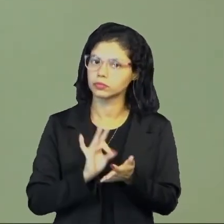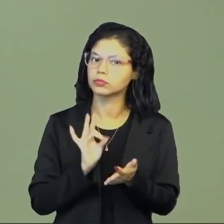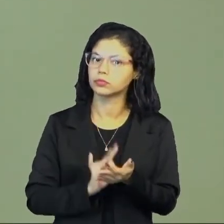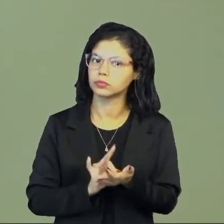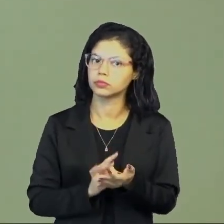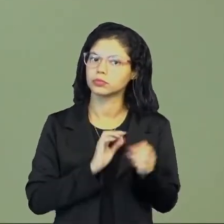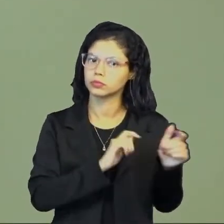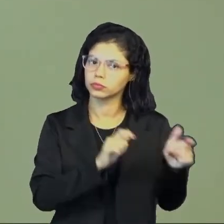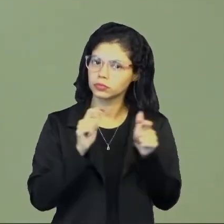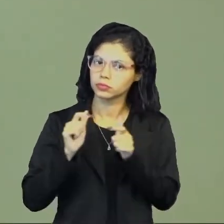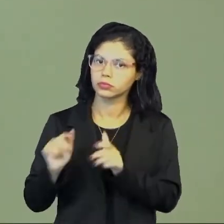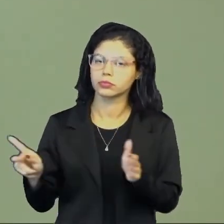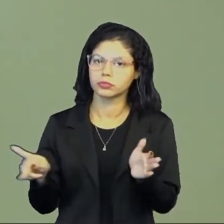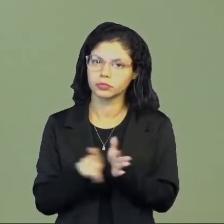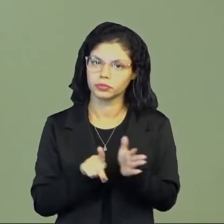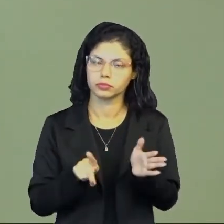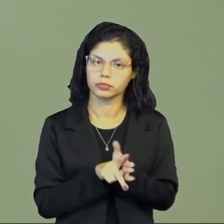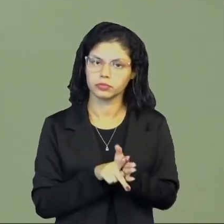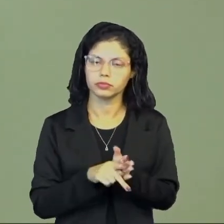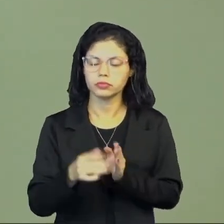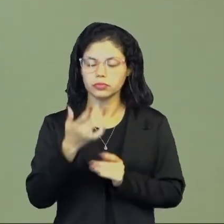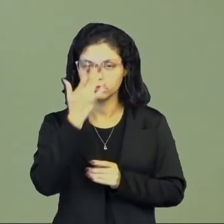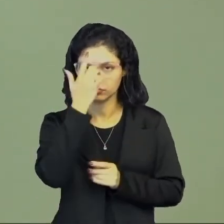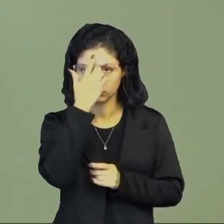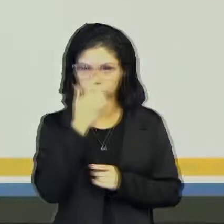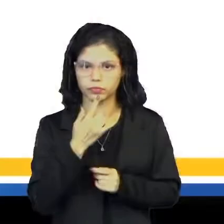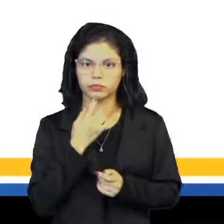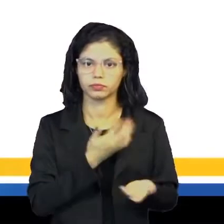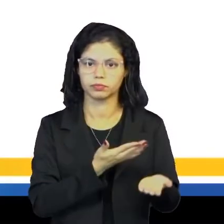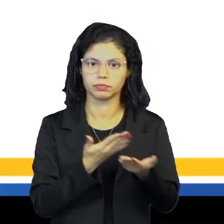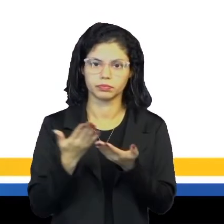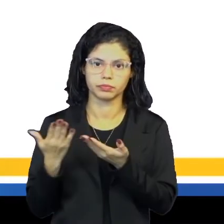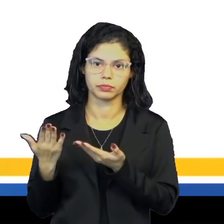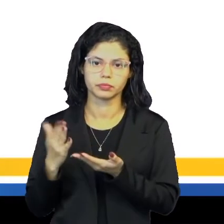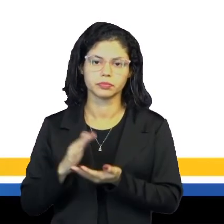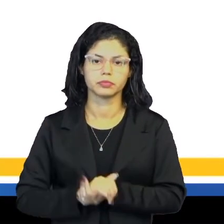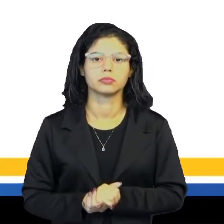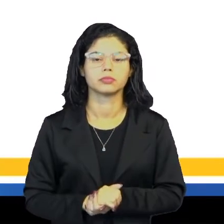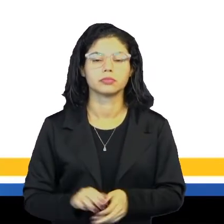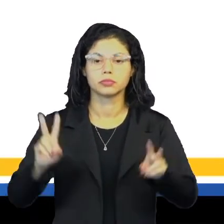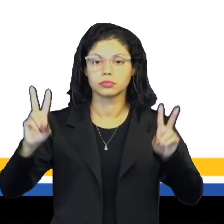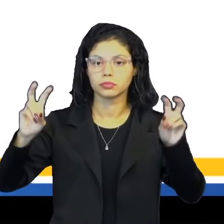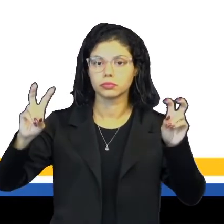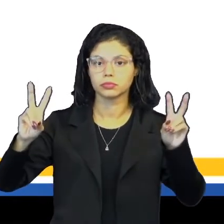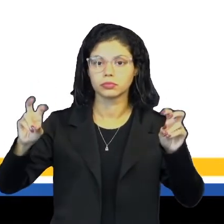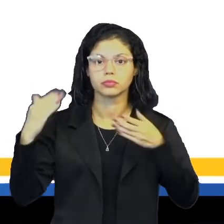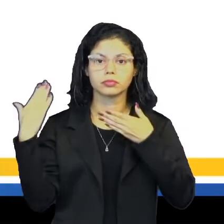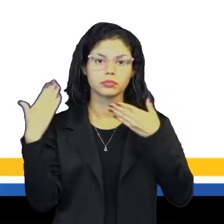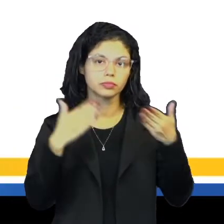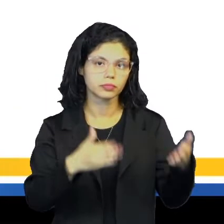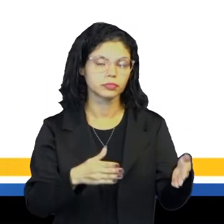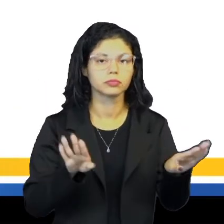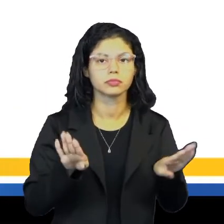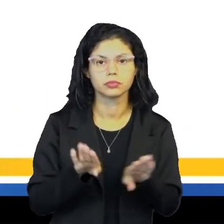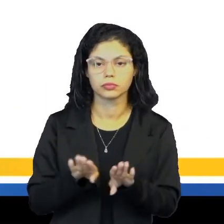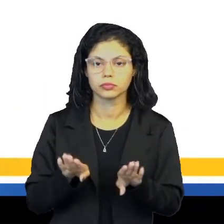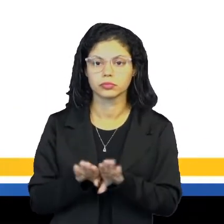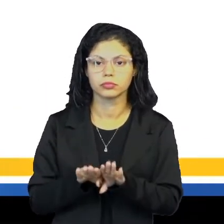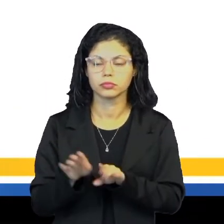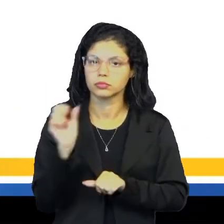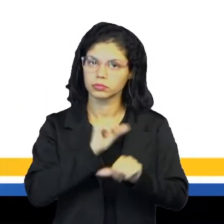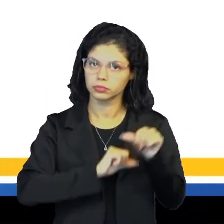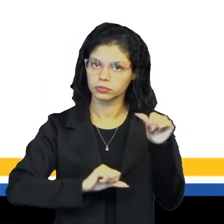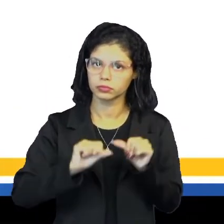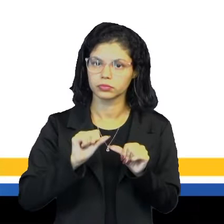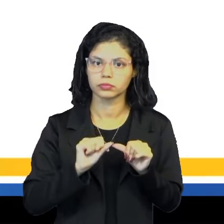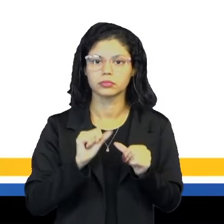realmente lugares específicos para as apresentações. Os temas e objetivos também foram mudados, tá?